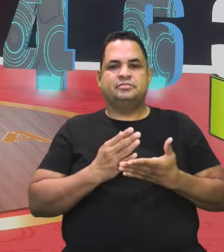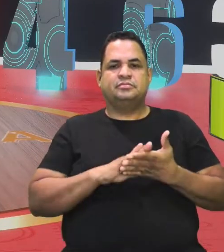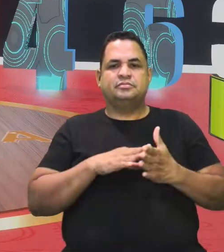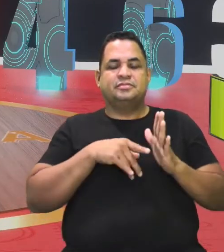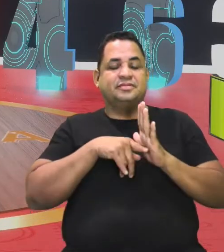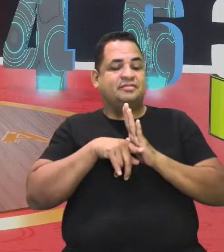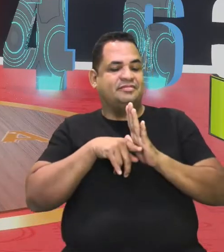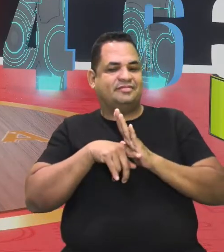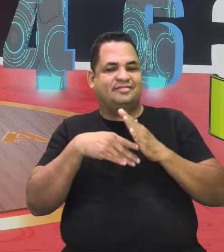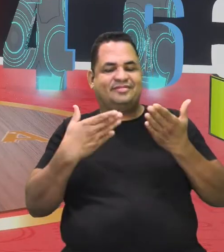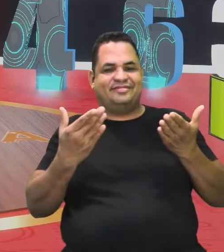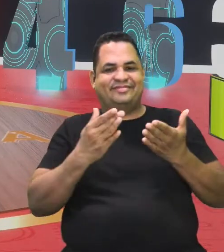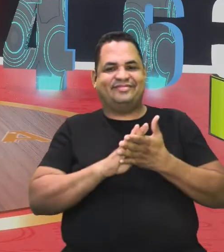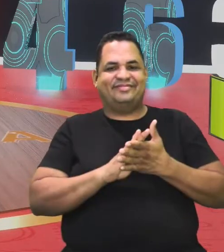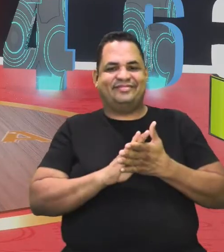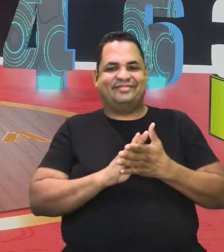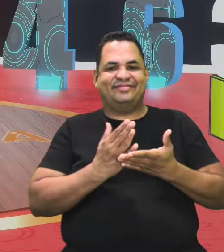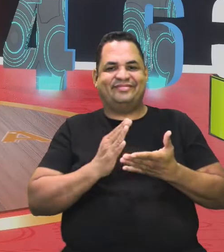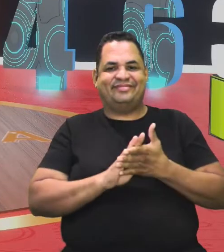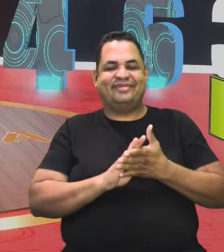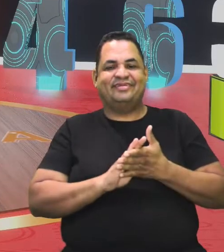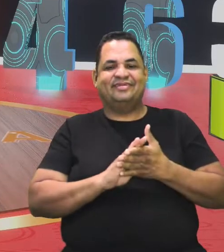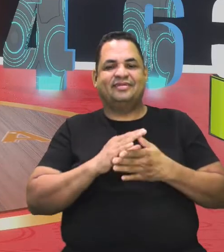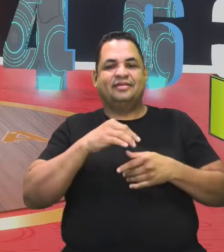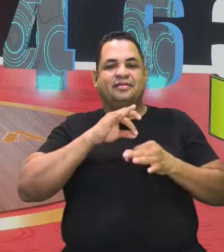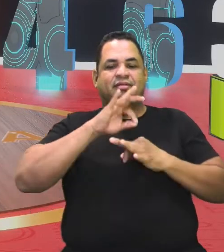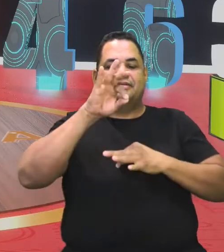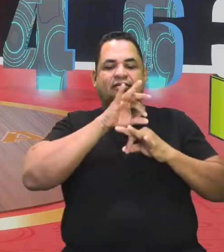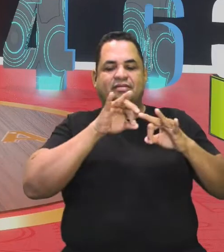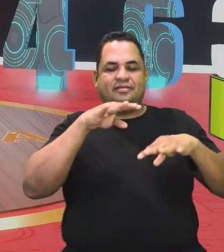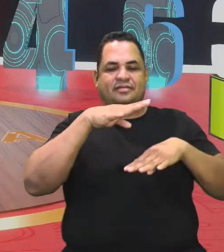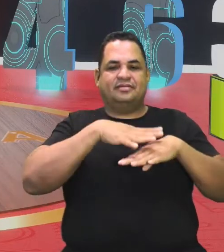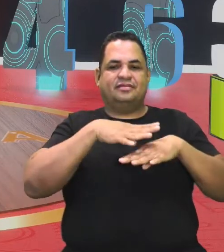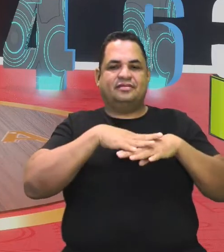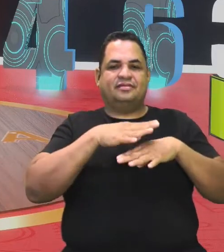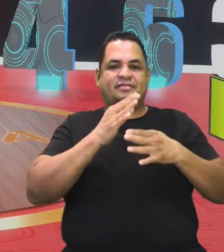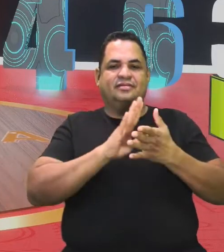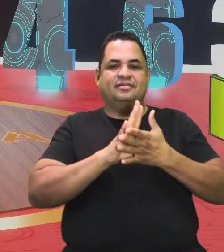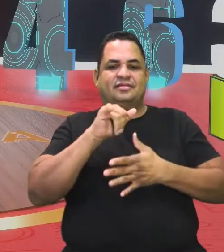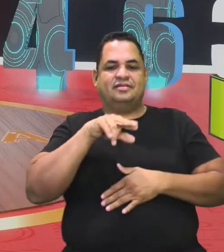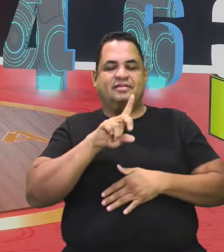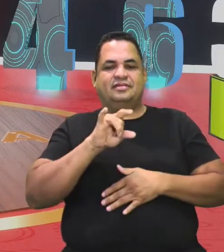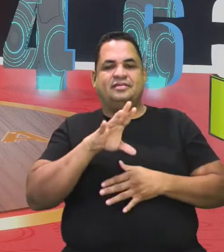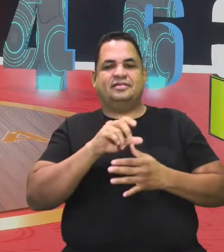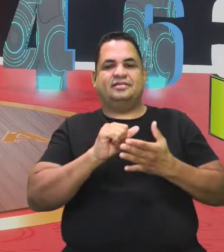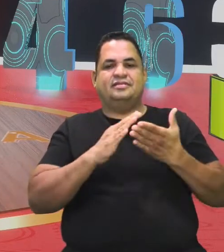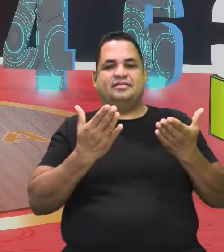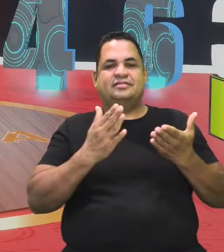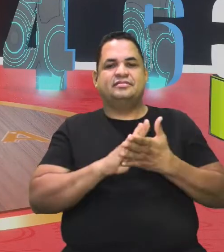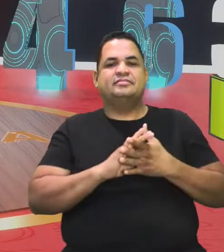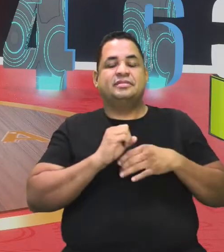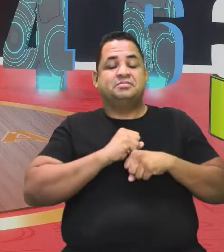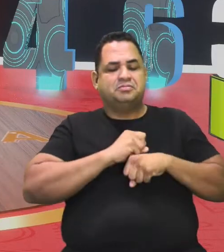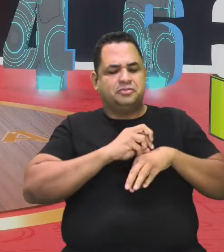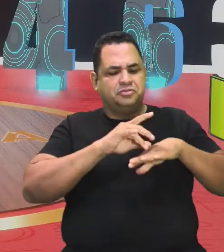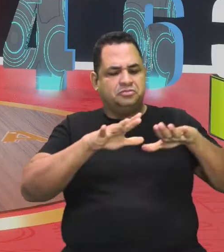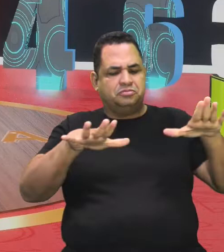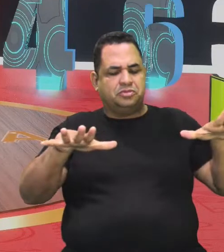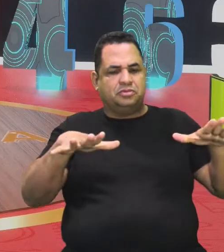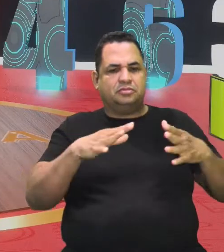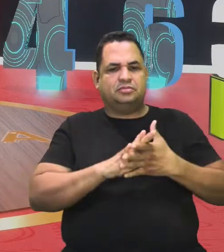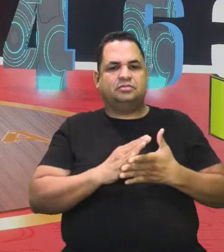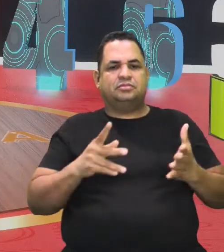análise. Agora nós temos a geometria analítica. Nós estamos fazendo análise porque a geometria é muito ampla. E